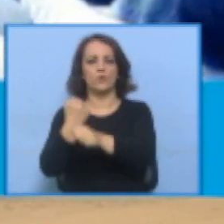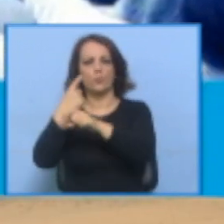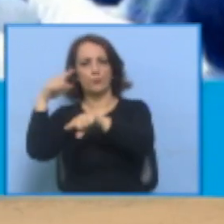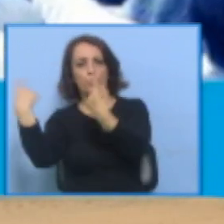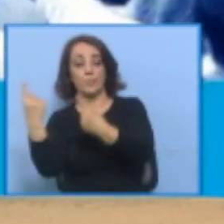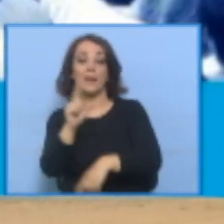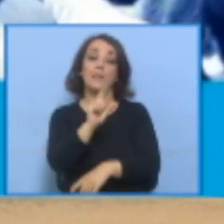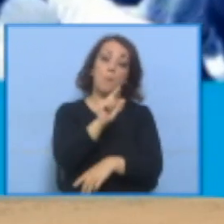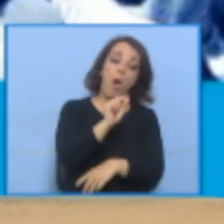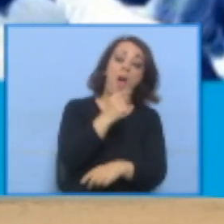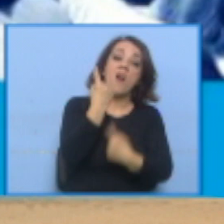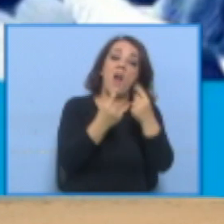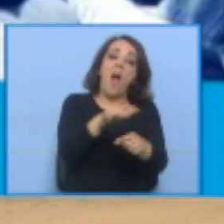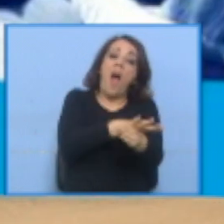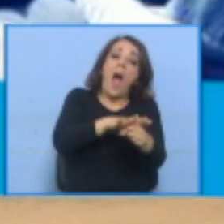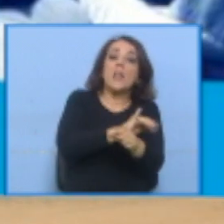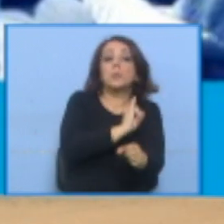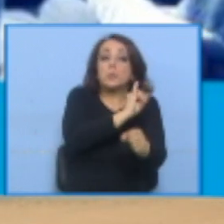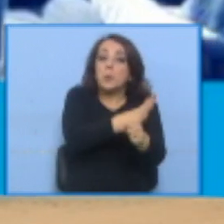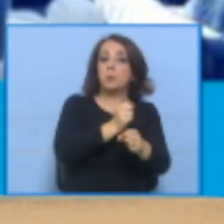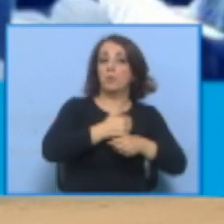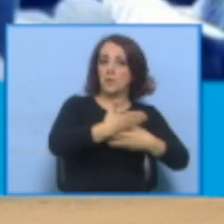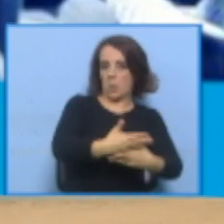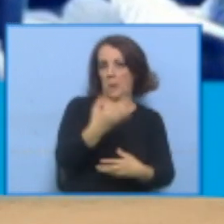também? Num setor ou outro profissional. Agora,